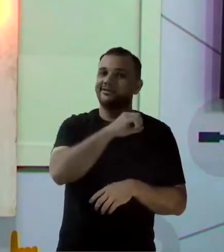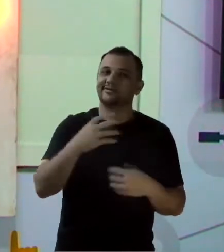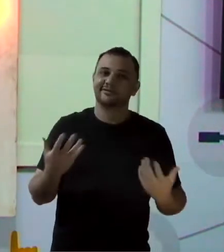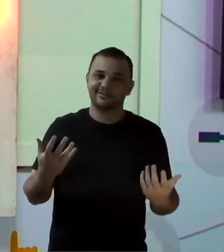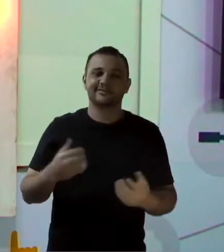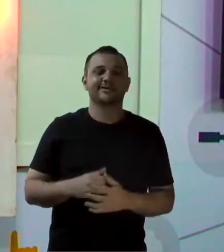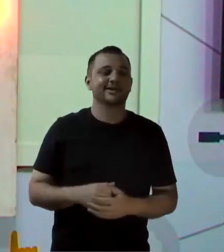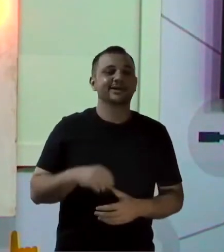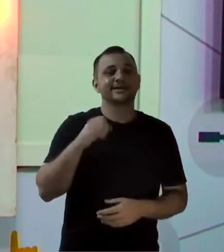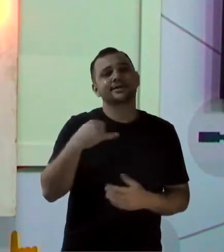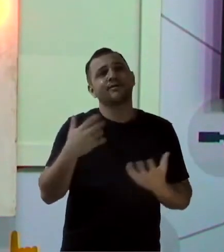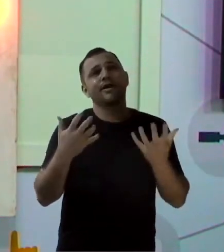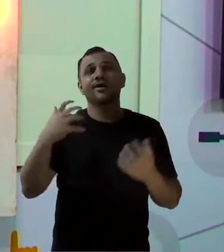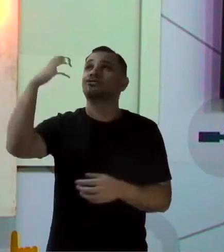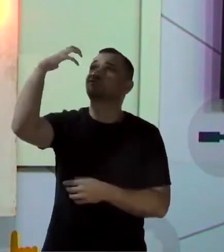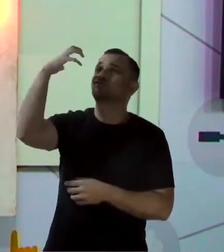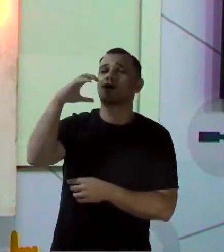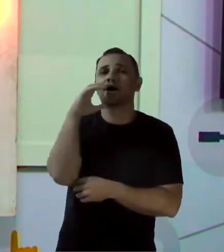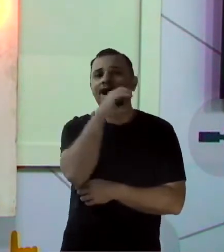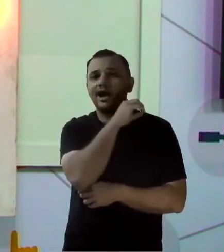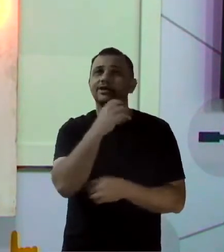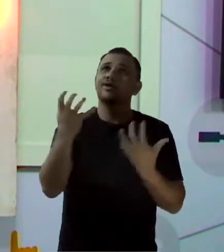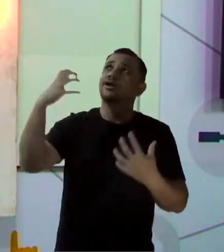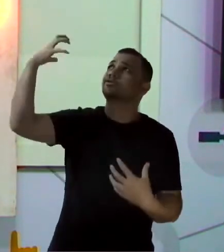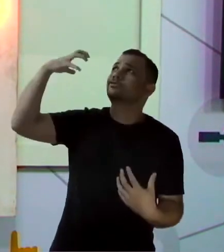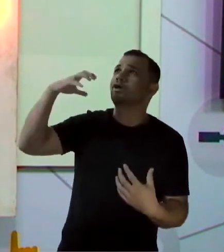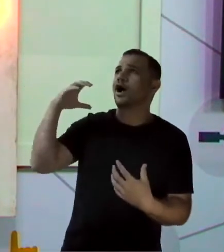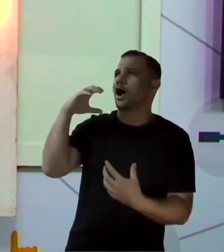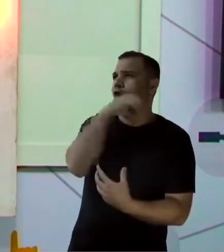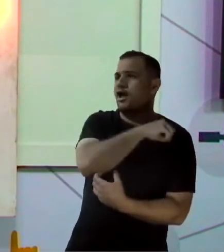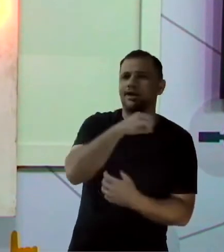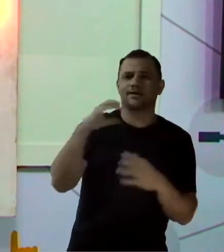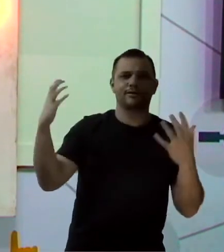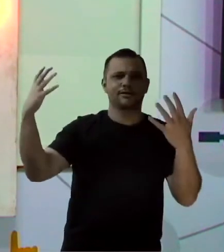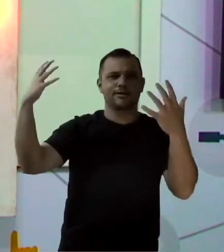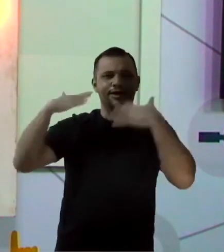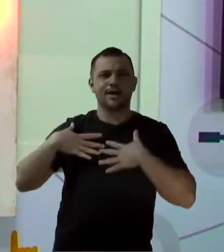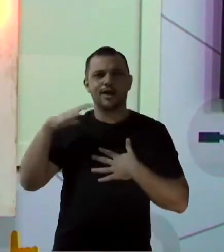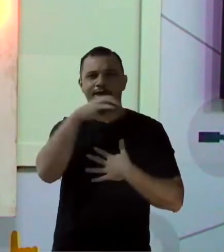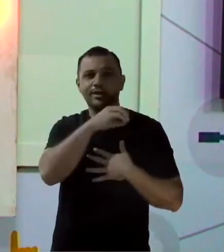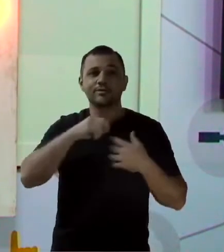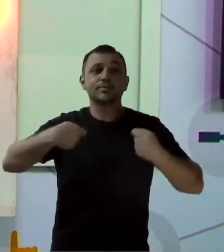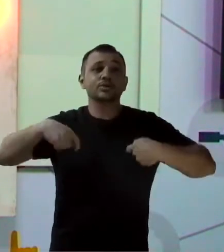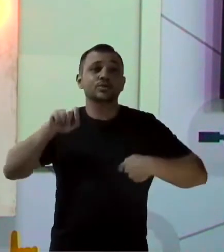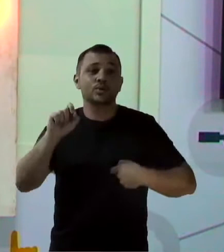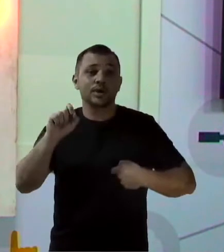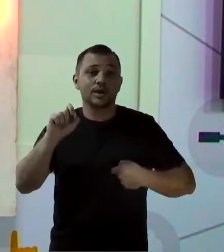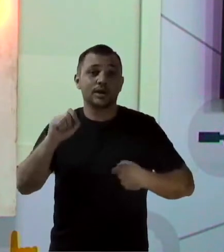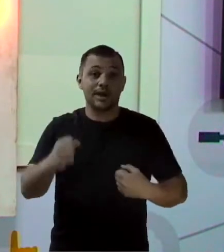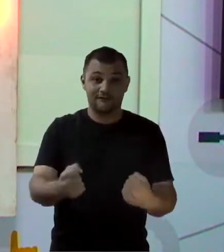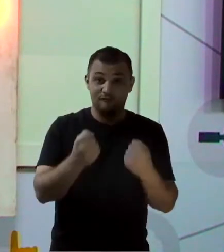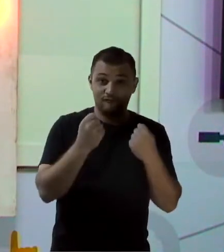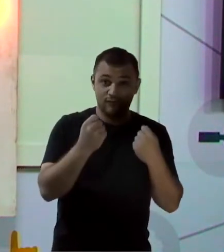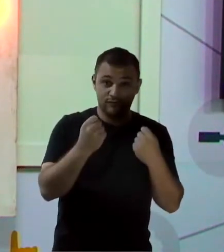quente, eu quero que a água esquente rapidão, eu vou fazer o que com a potência? Eu tenho que aumentar a potência.